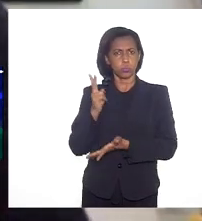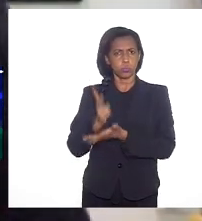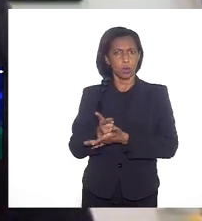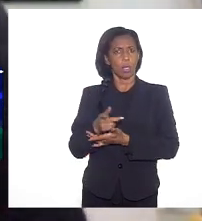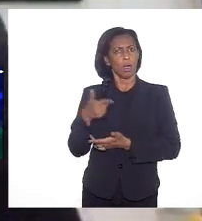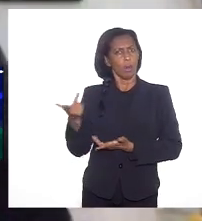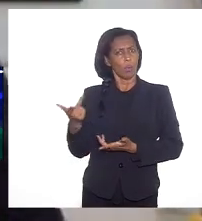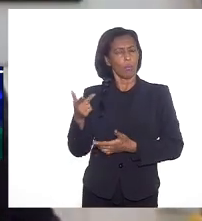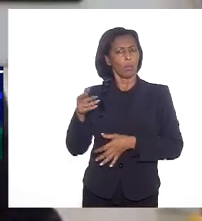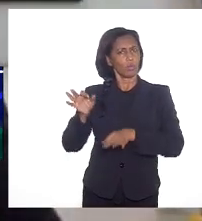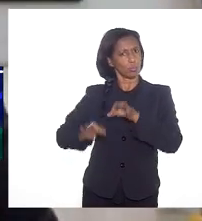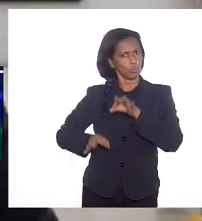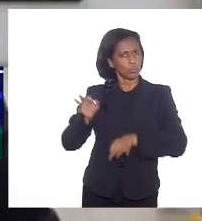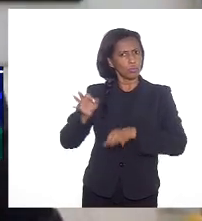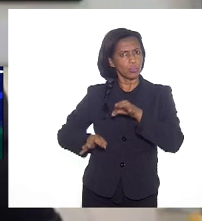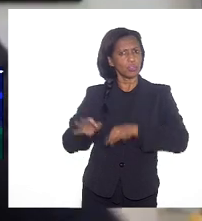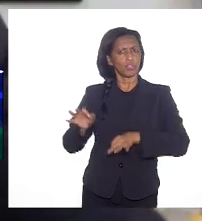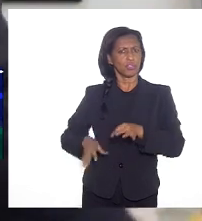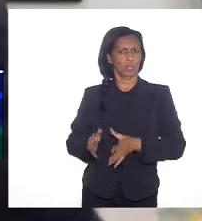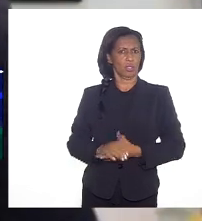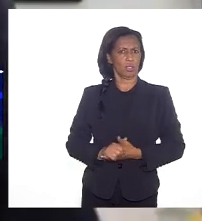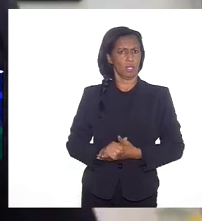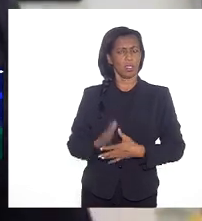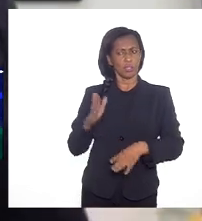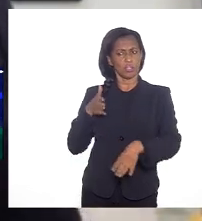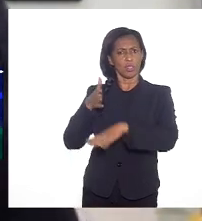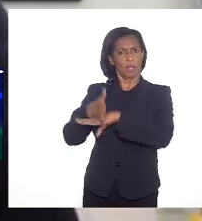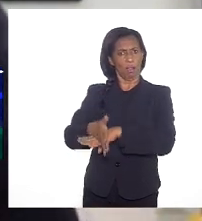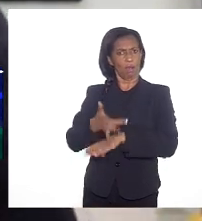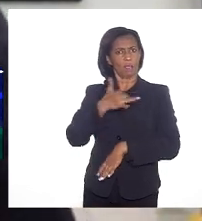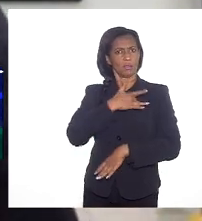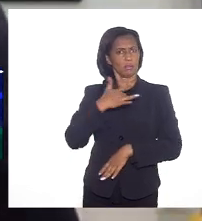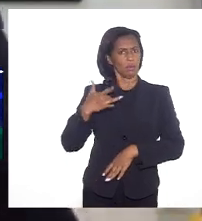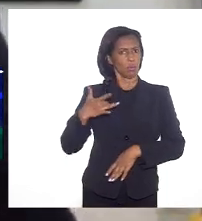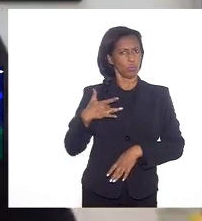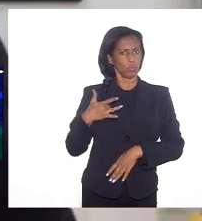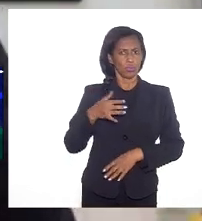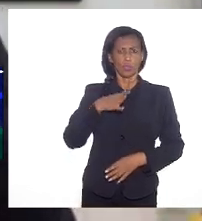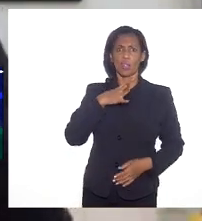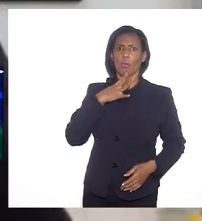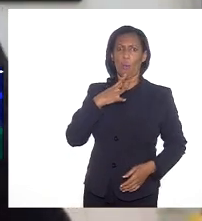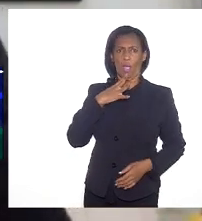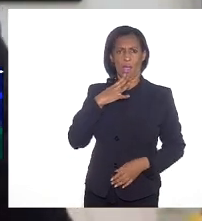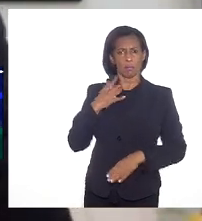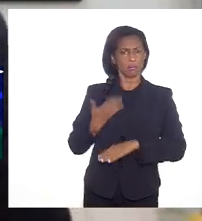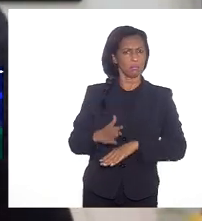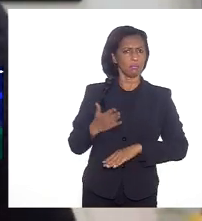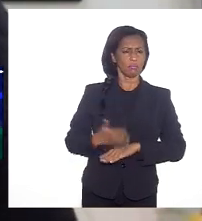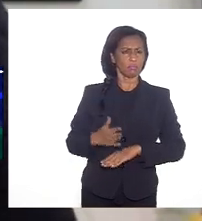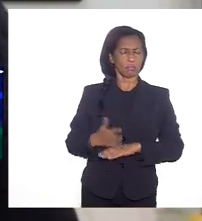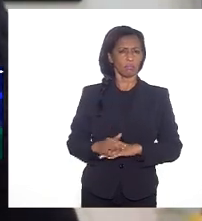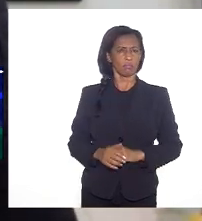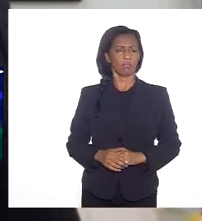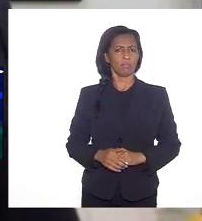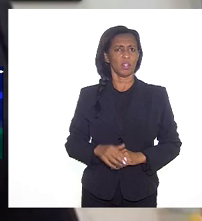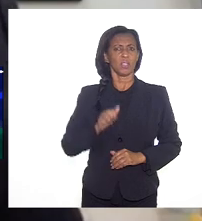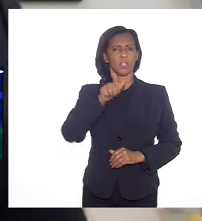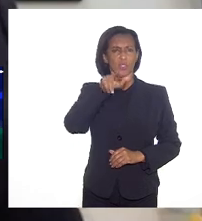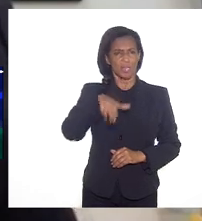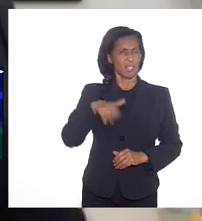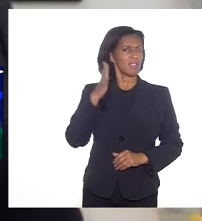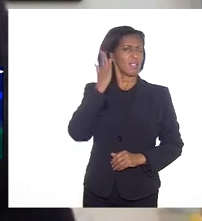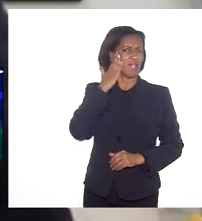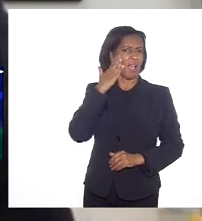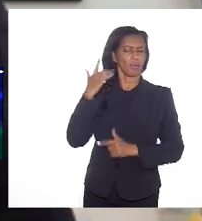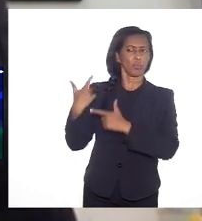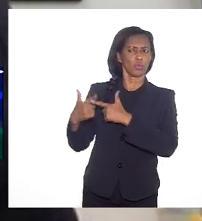justiça por uma questão de encarar a saúde pública de quem conhece na prática de quem conhece os problemas que os